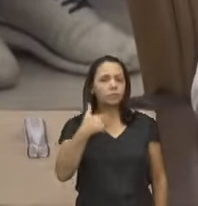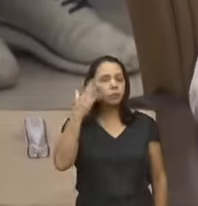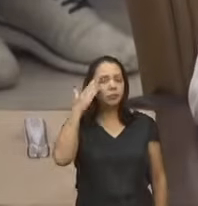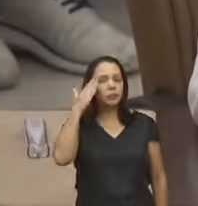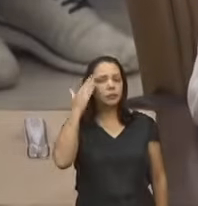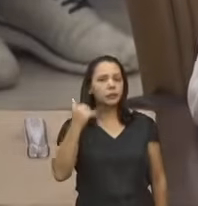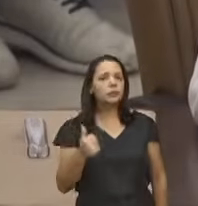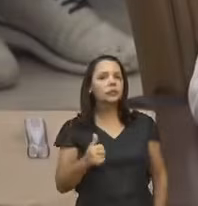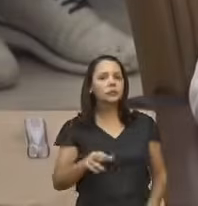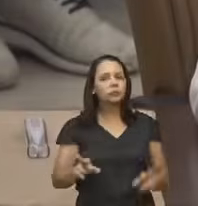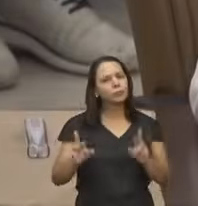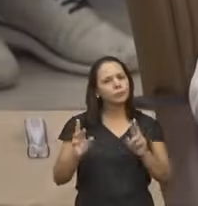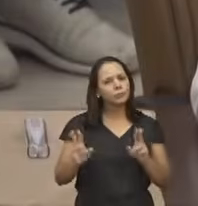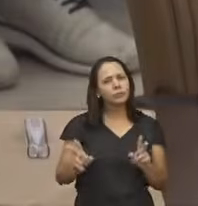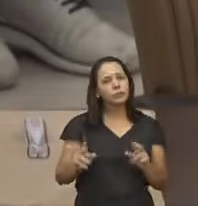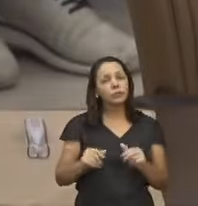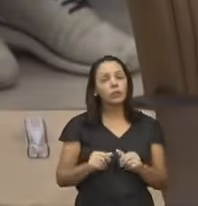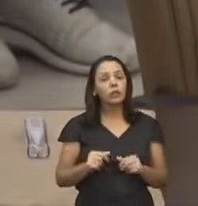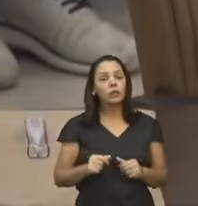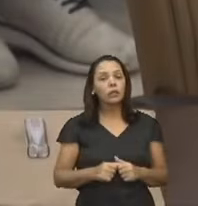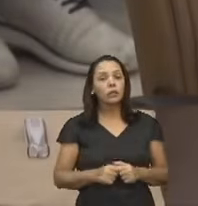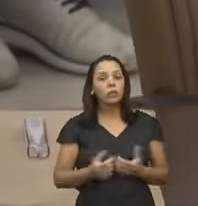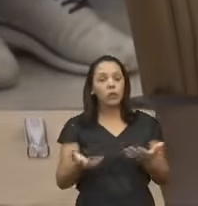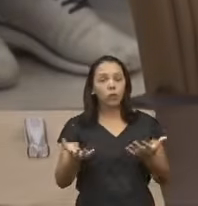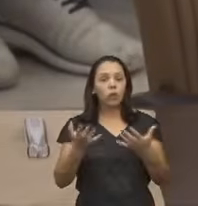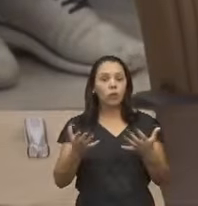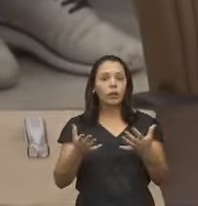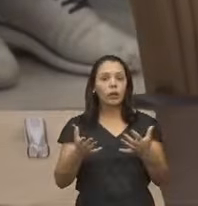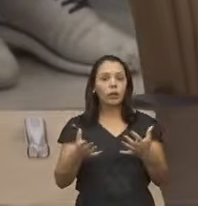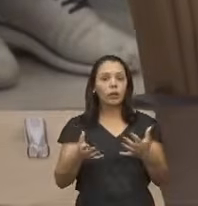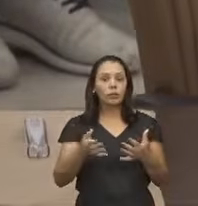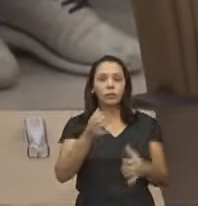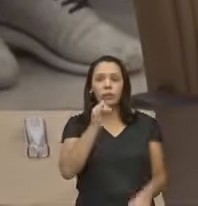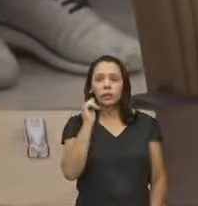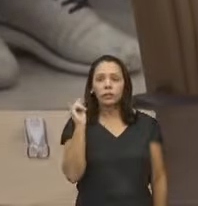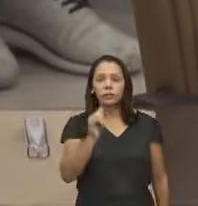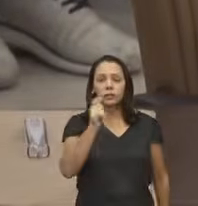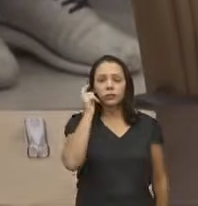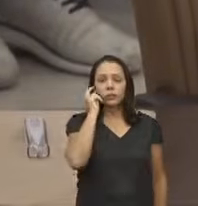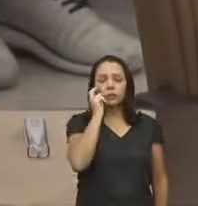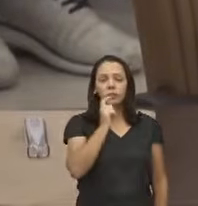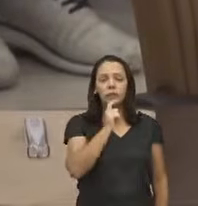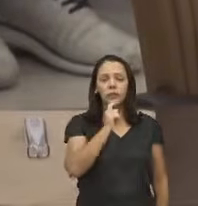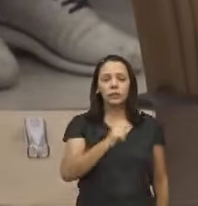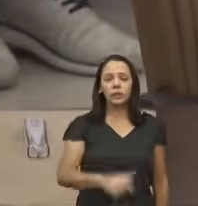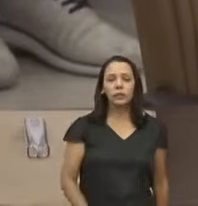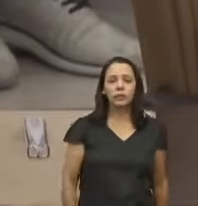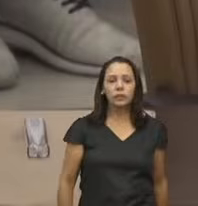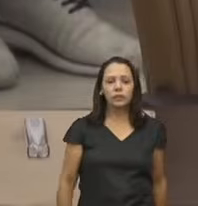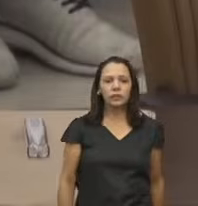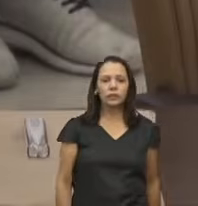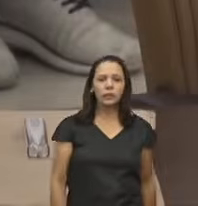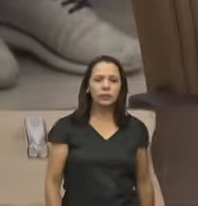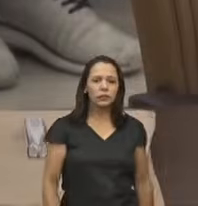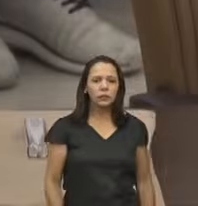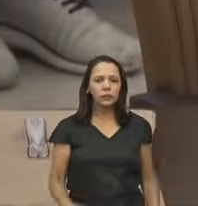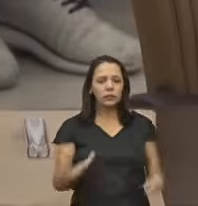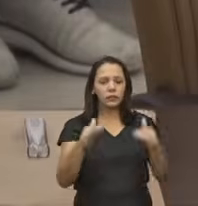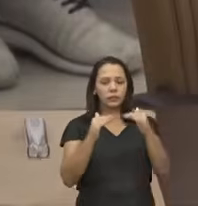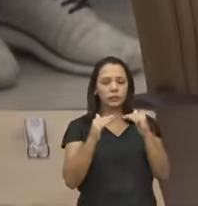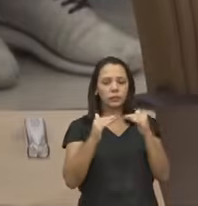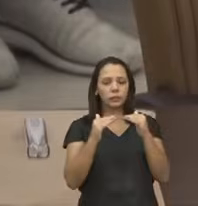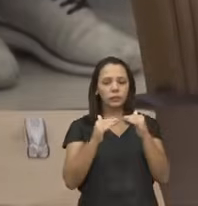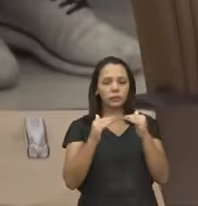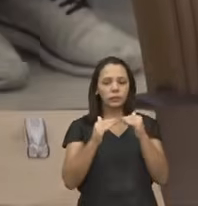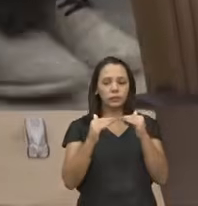Então, eu penso dessa forma, eu quero aqui dizer ao Gabriel que eu também concordo com ele com relação a isso, a gente tentar